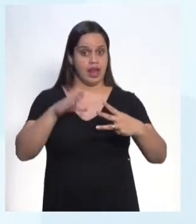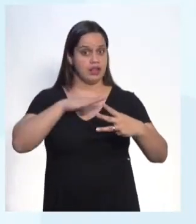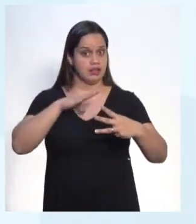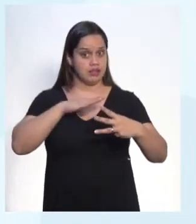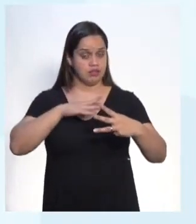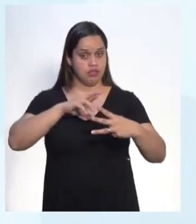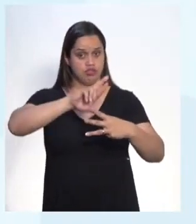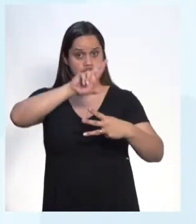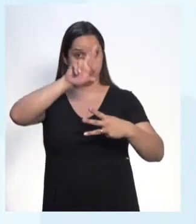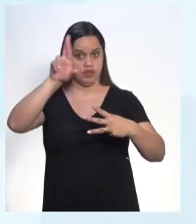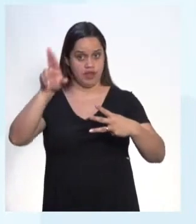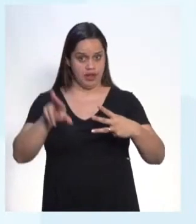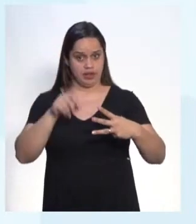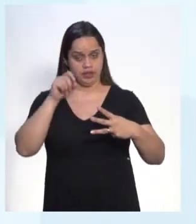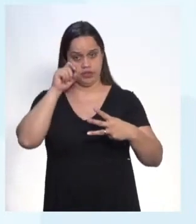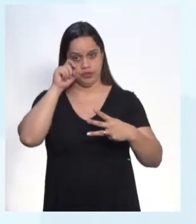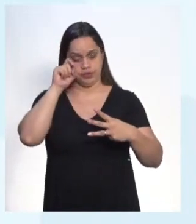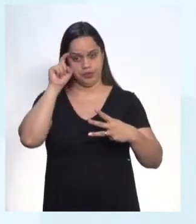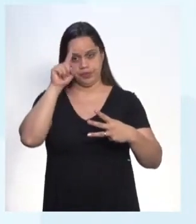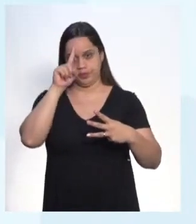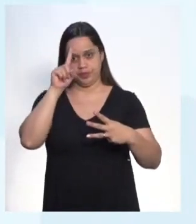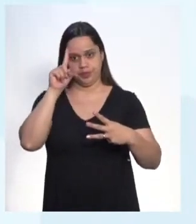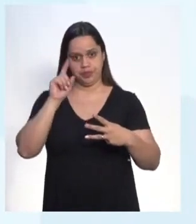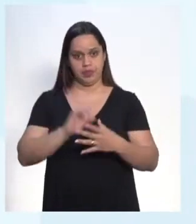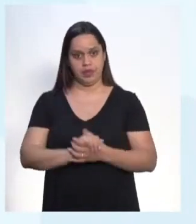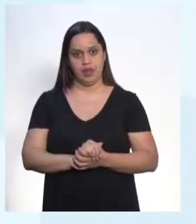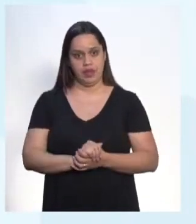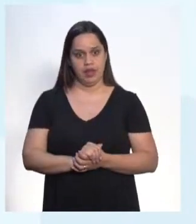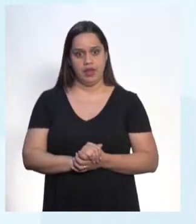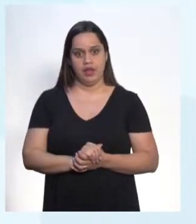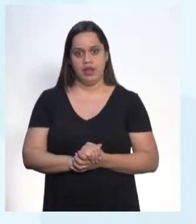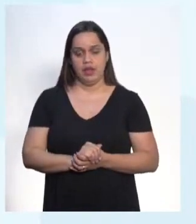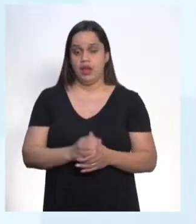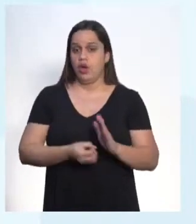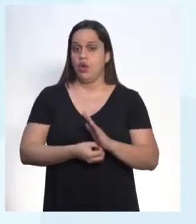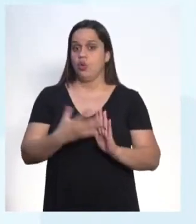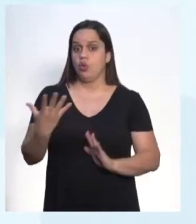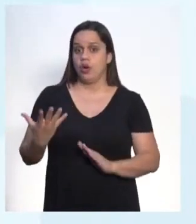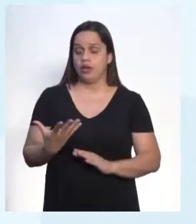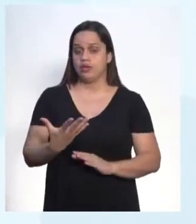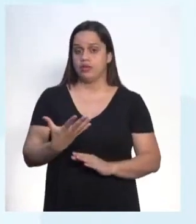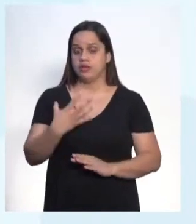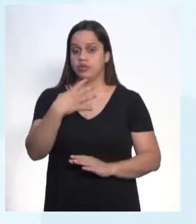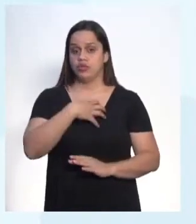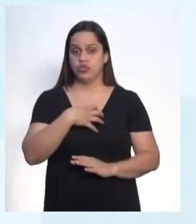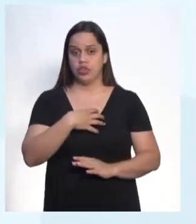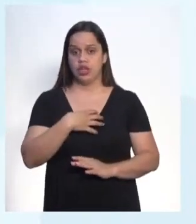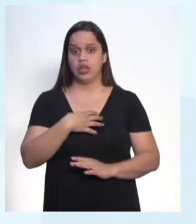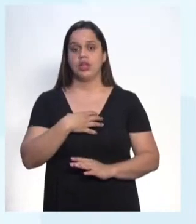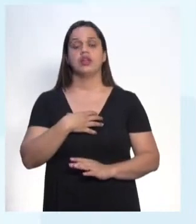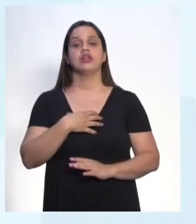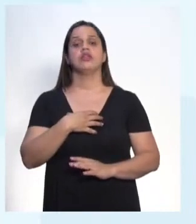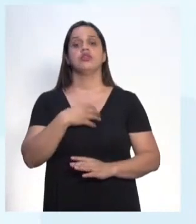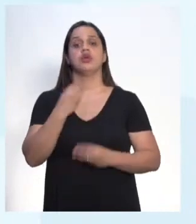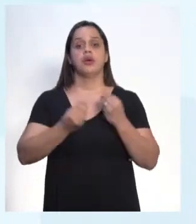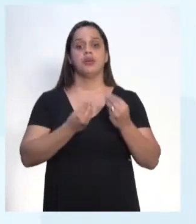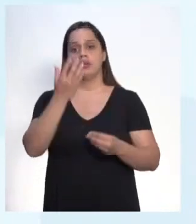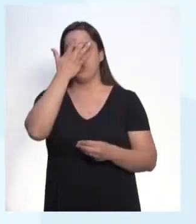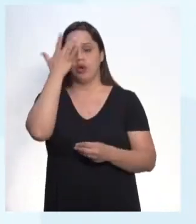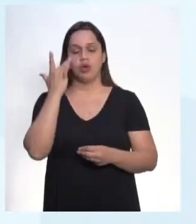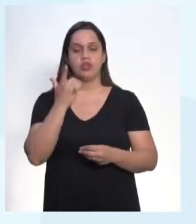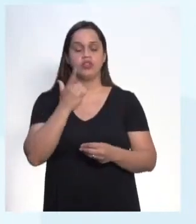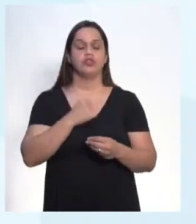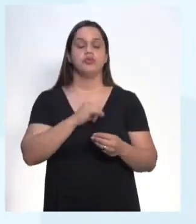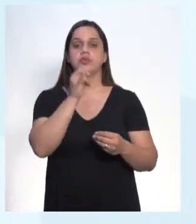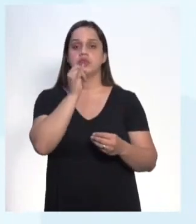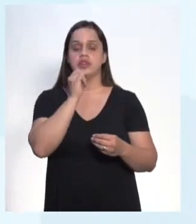cidades distintas. De quantas maneiras uma pessoa pode sair da cidade A